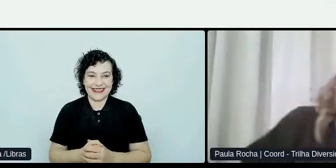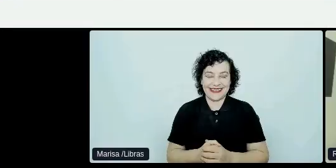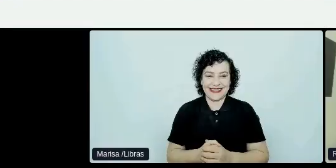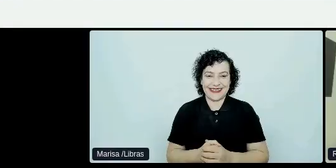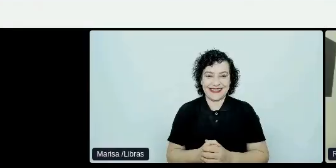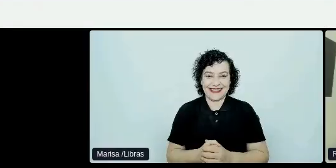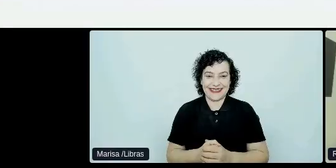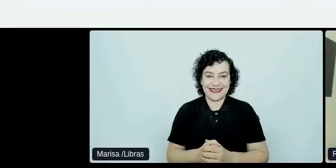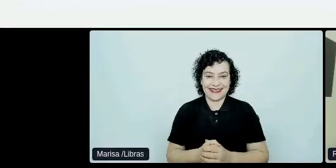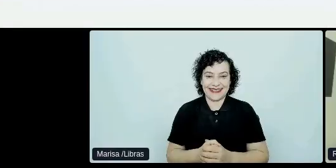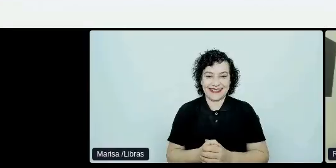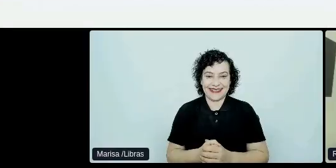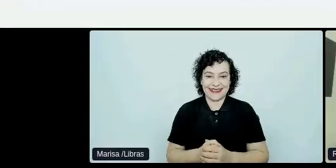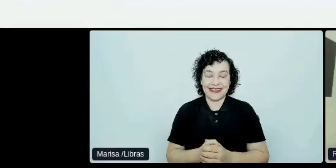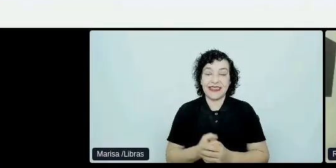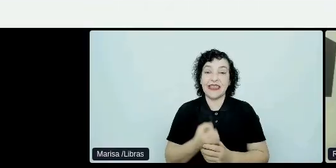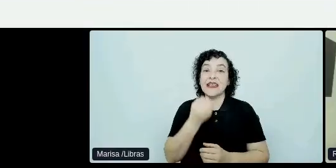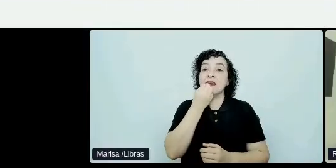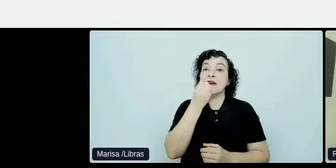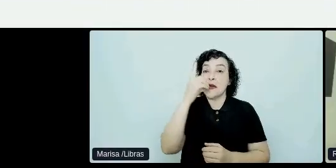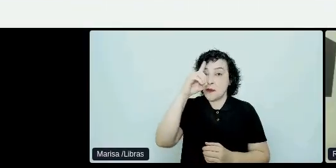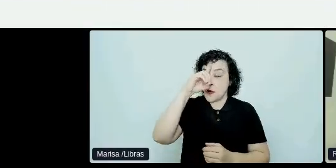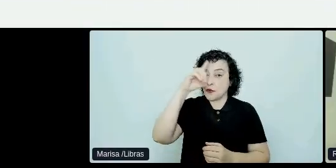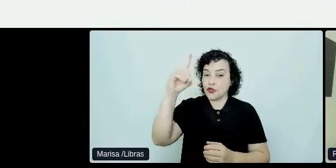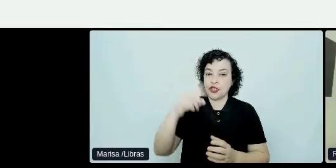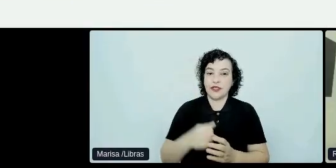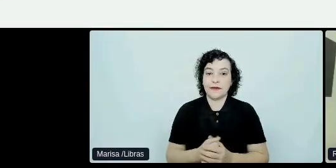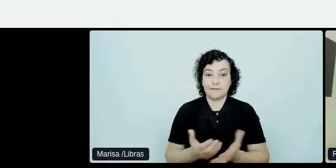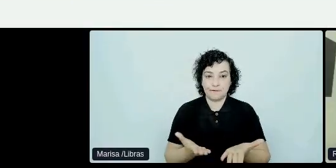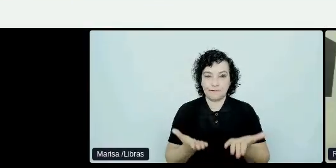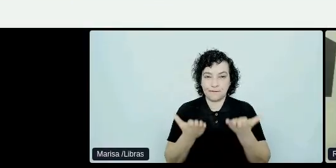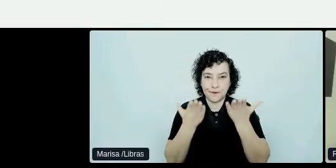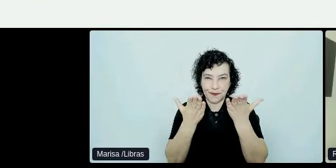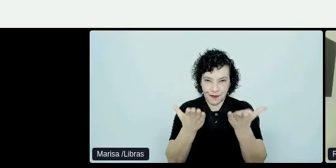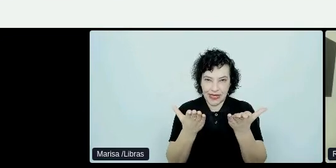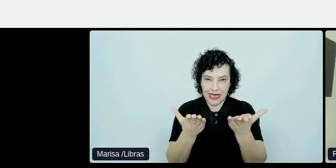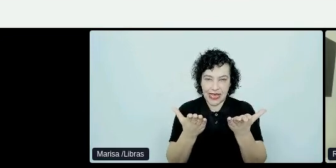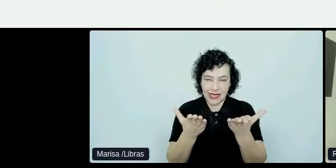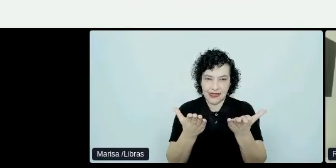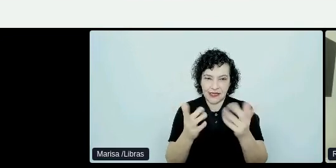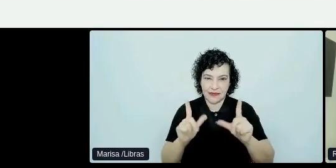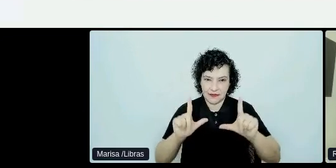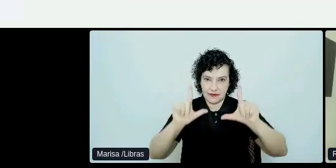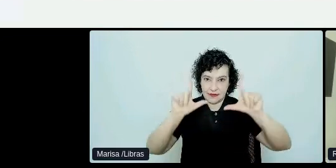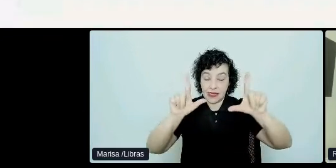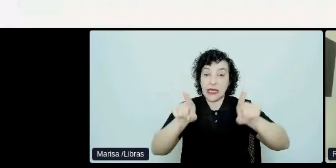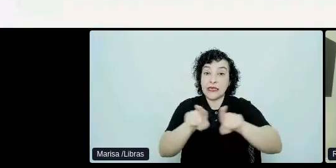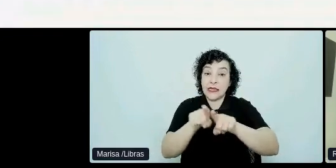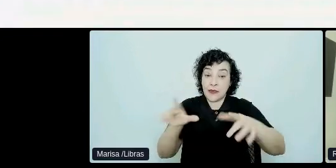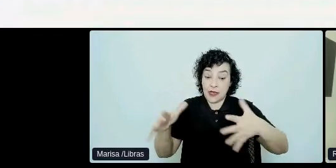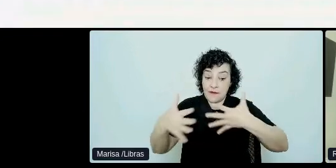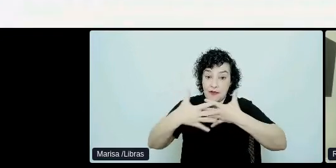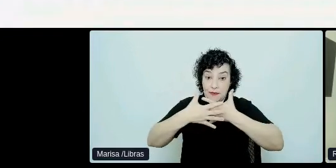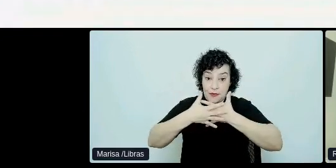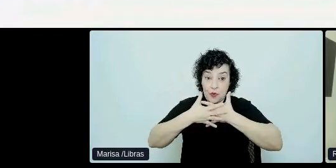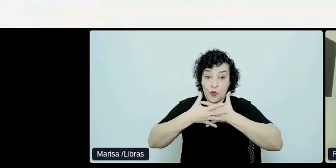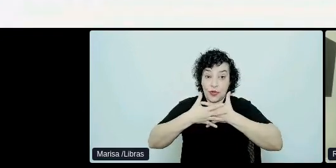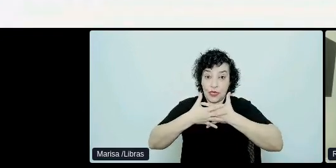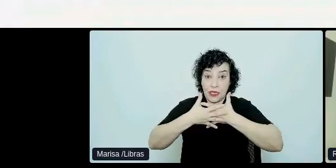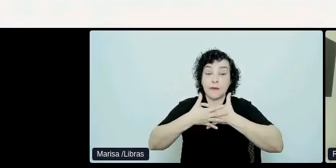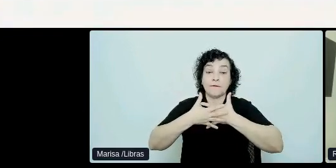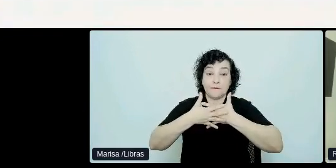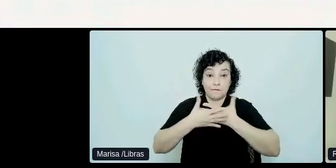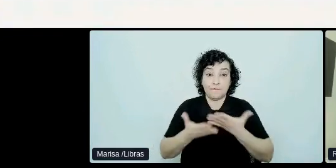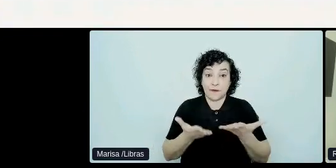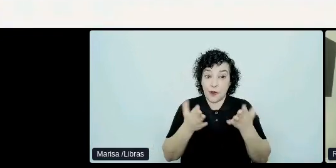Vamos lá, né, pessoal? Bom dia. Esse material e o próprio material do framework, eu coloquei ele aqui,